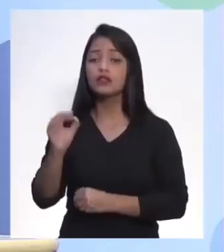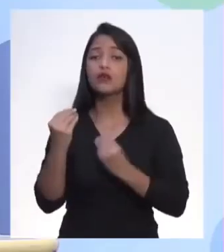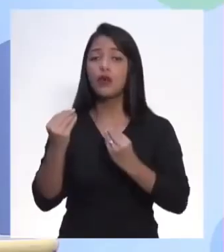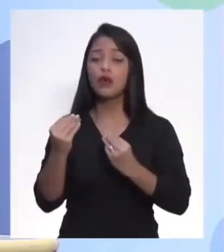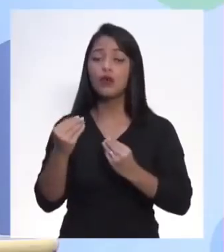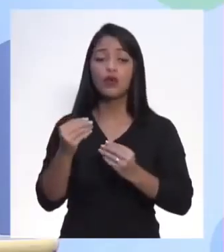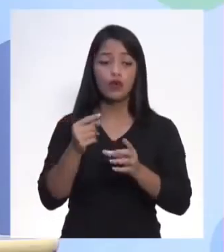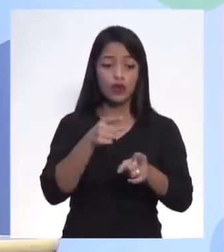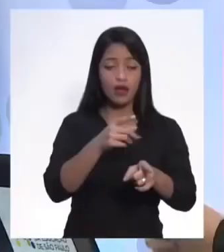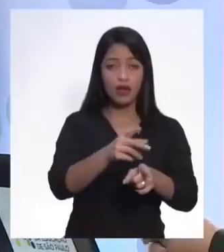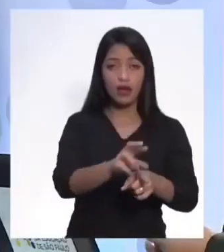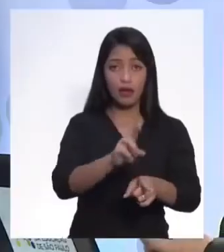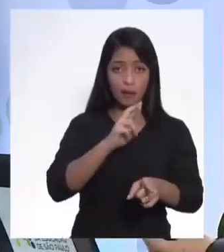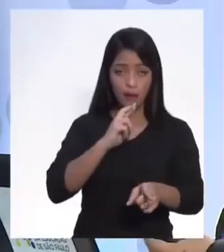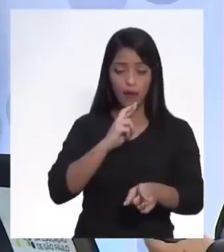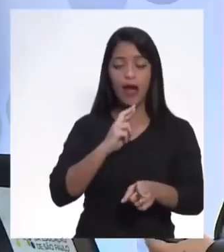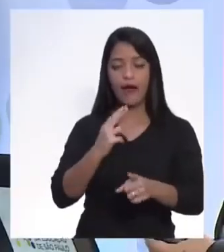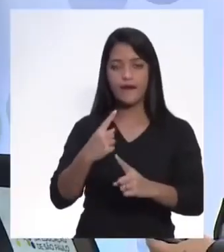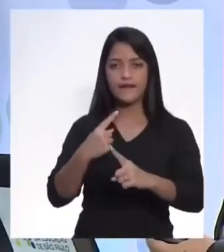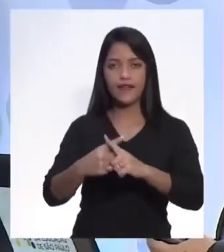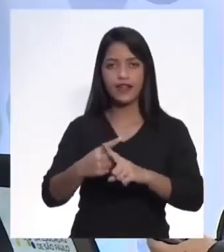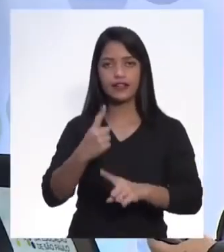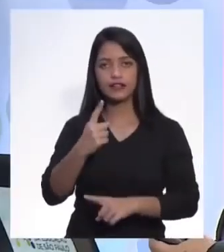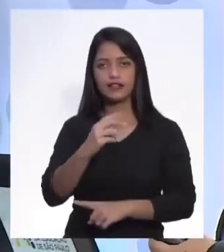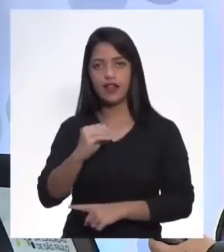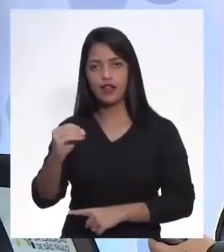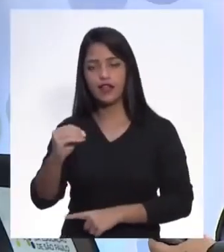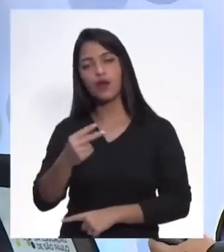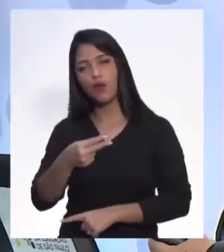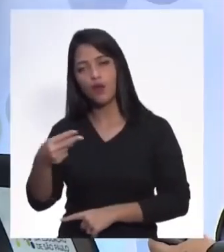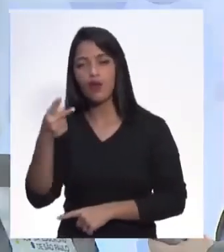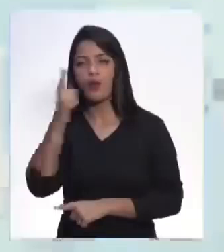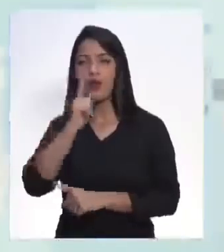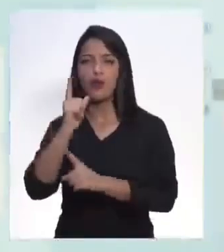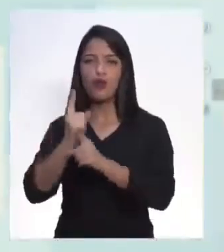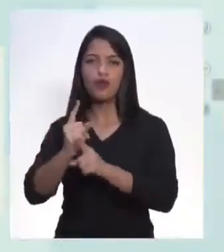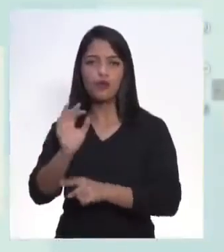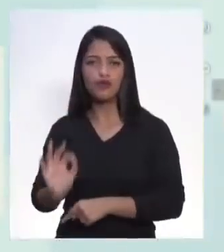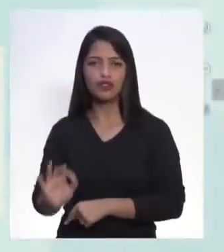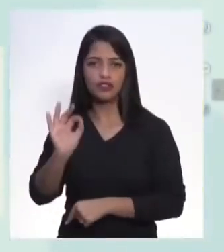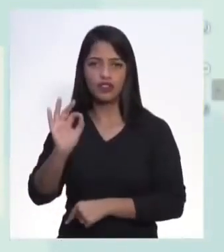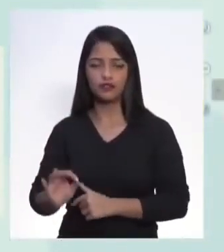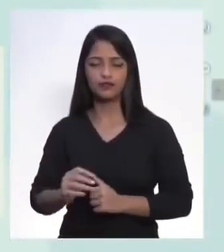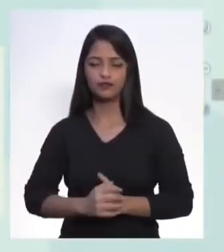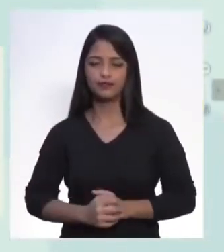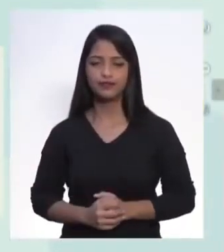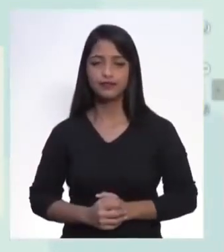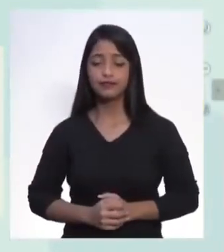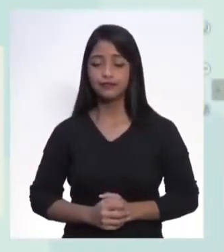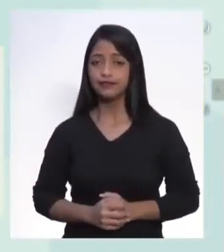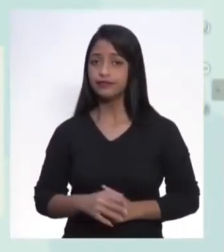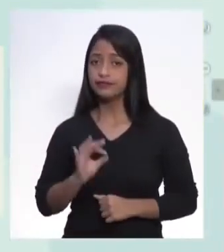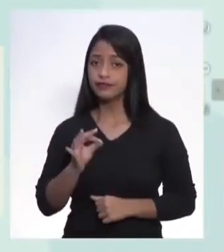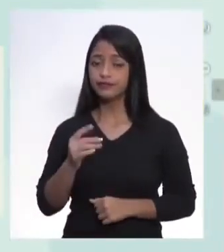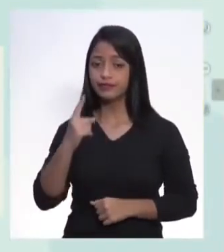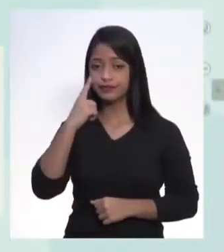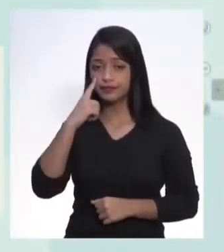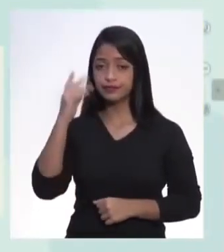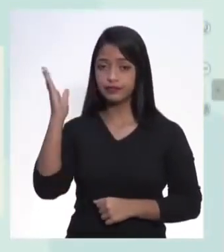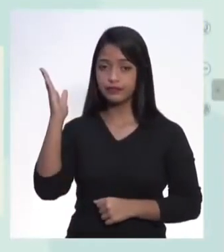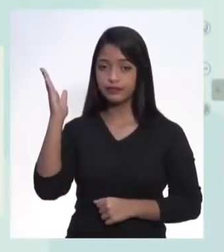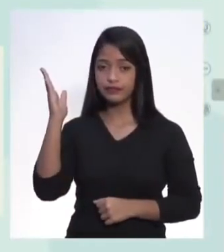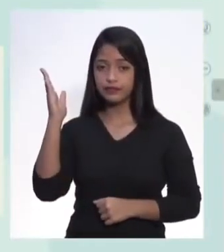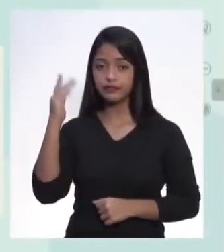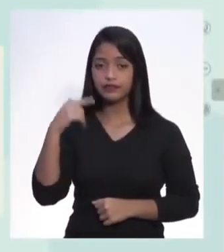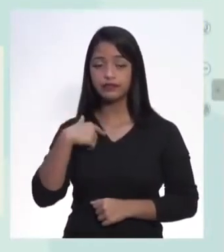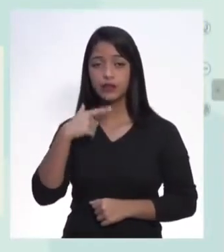só dividir. Não, de jeito nenhum. Aí, só para complementar para vocês, Alessandra, me ajuda aqui. Ó. Quando eu chego nesse decimal aqui